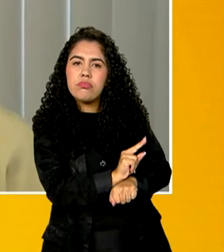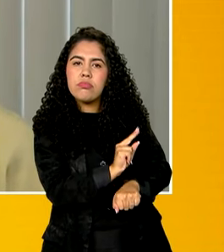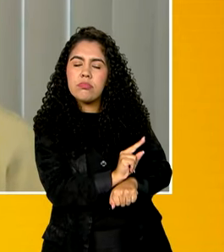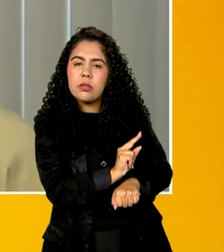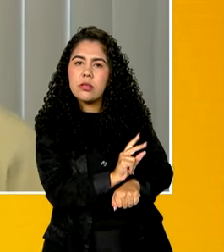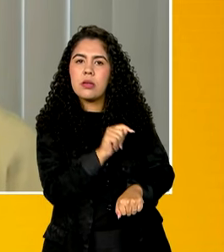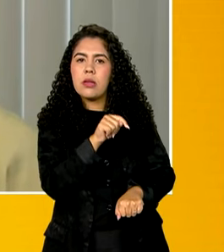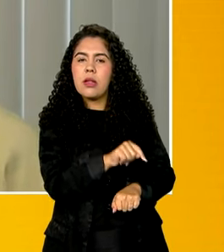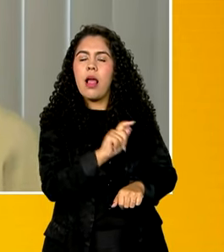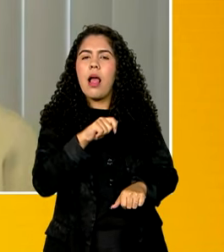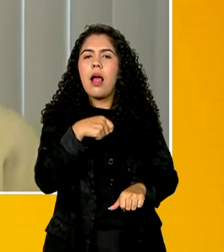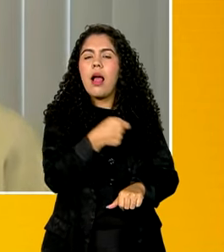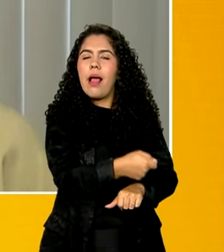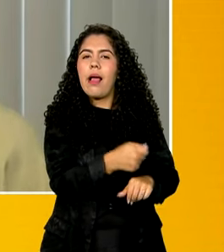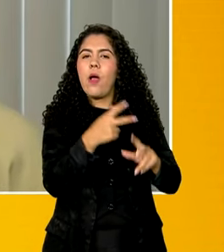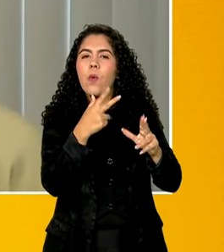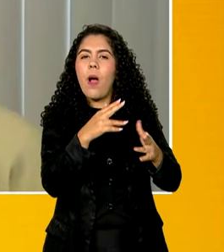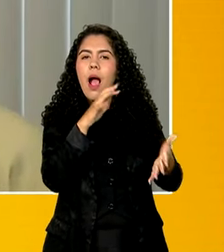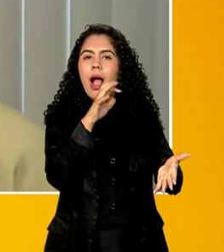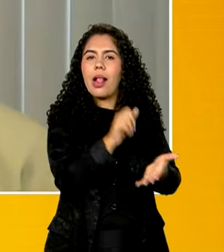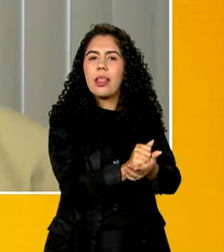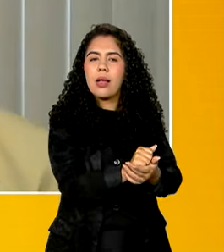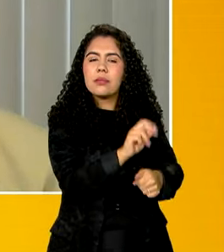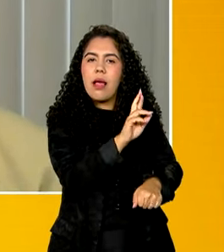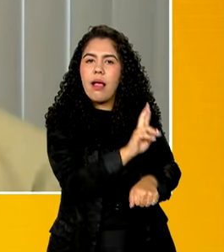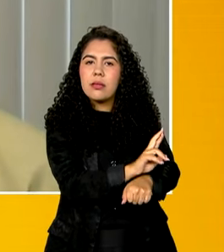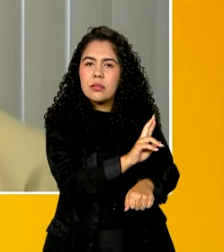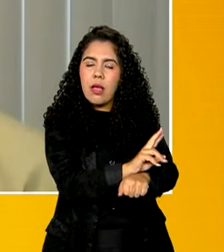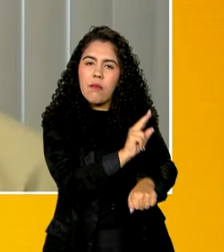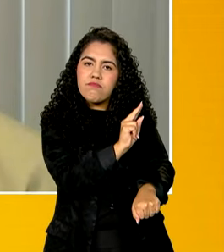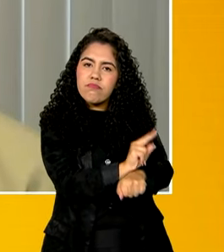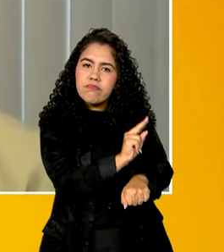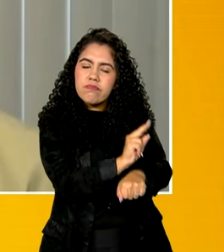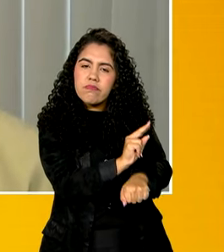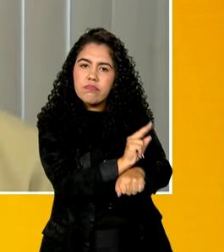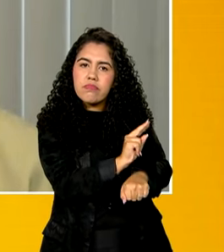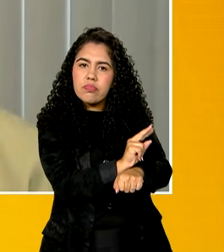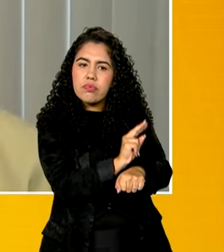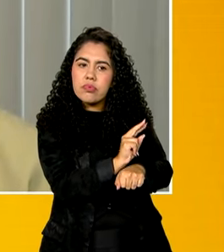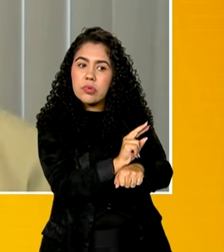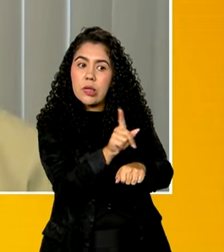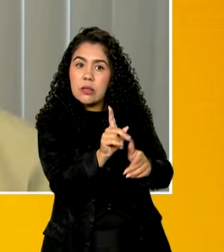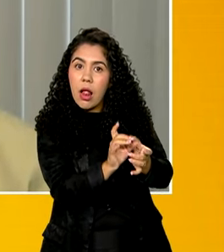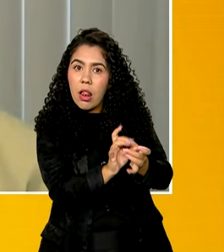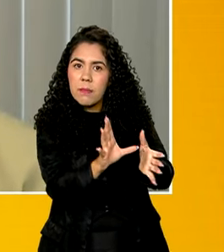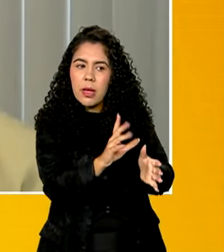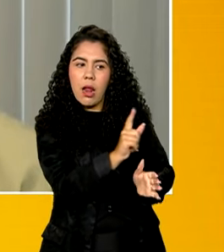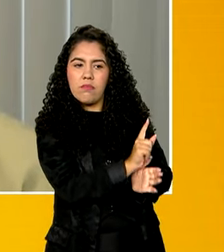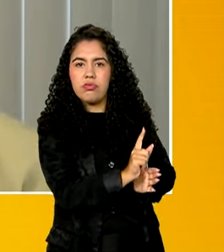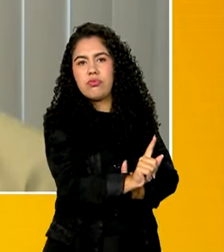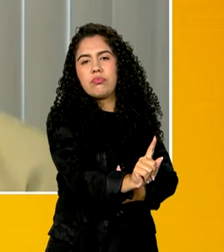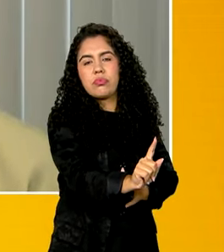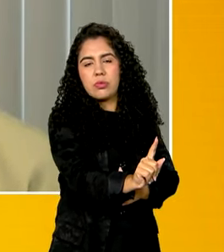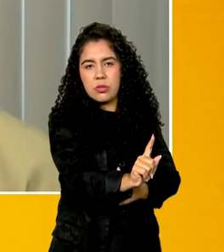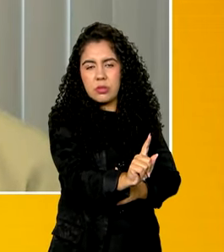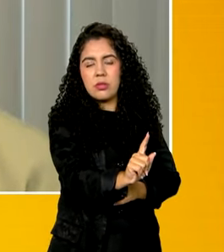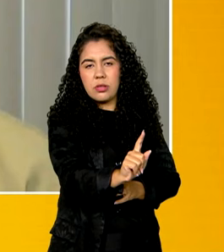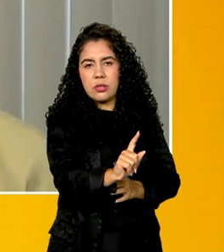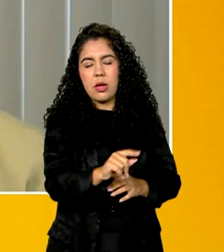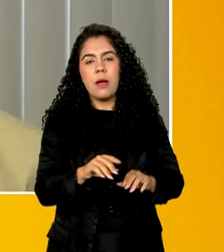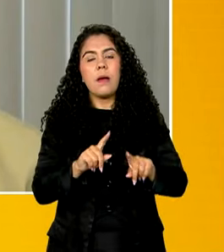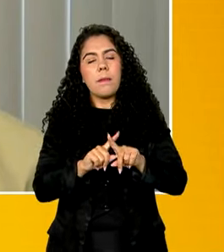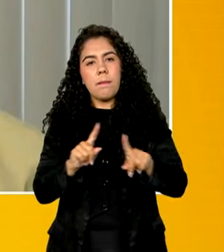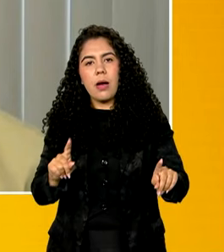de um cadastro de reservas, né, para ser chamados caso vagas adicionais sejam liberadas. Mas eles também vão poder